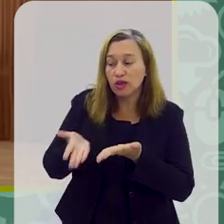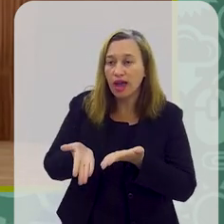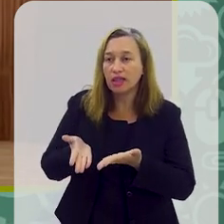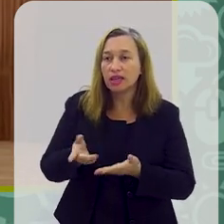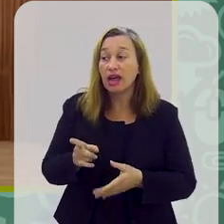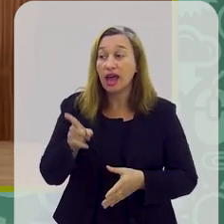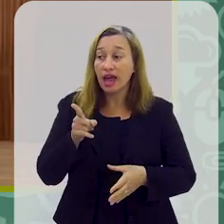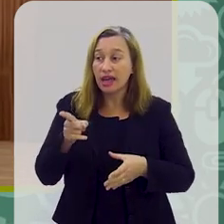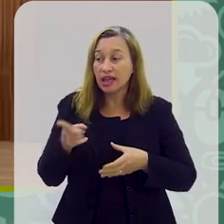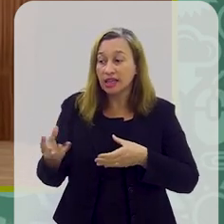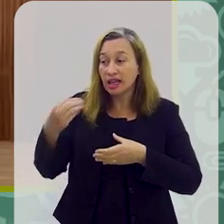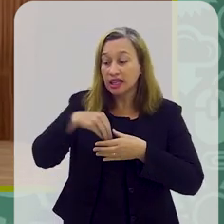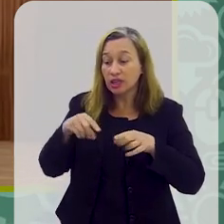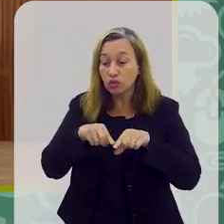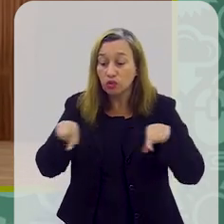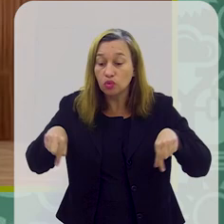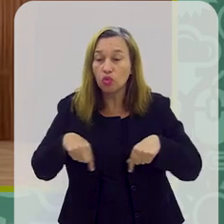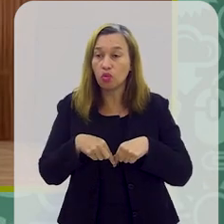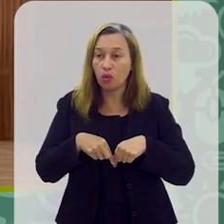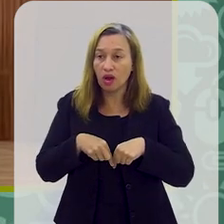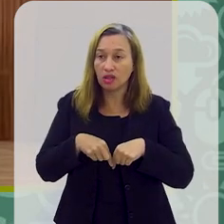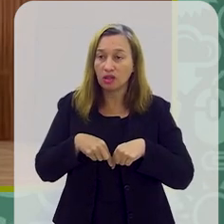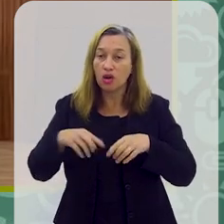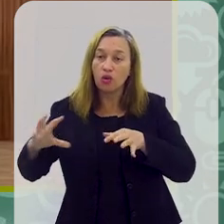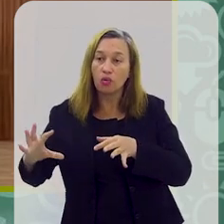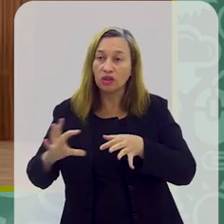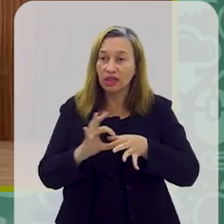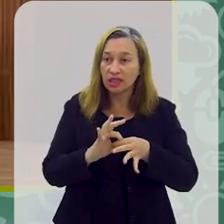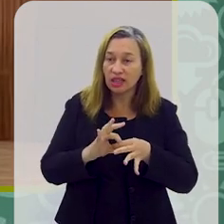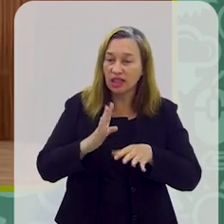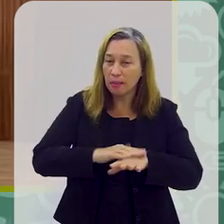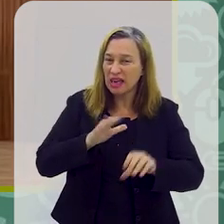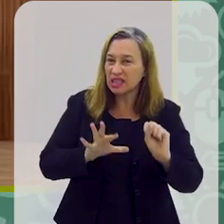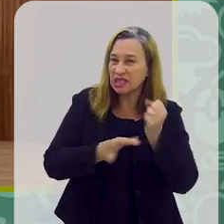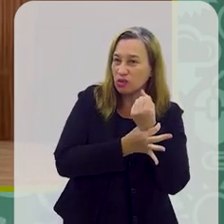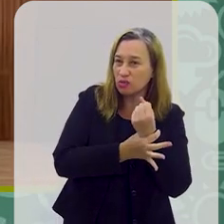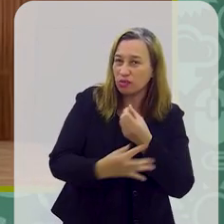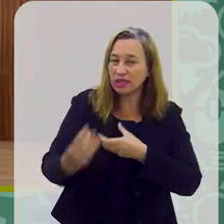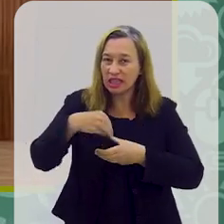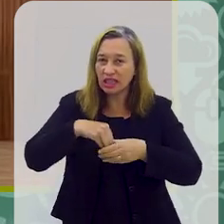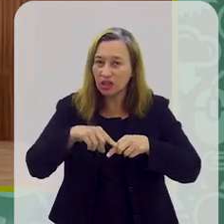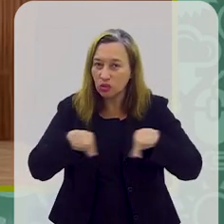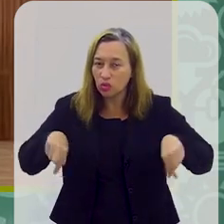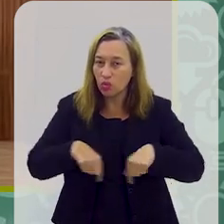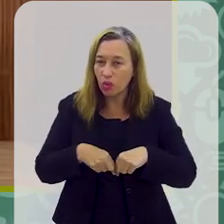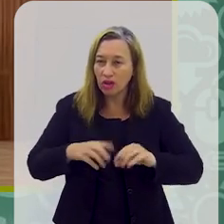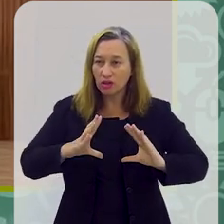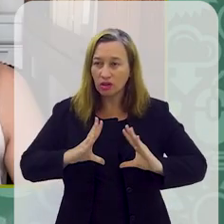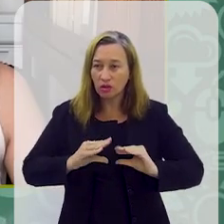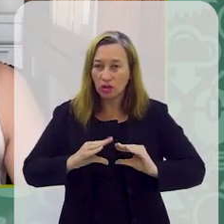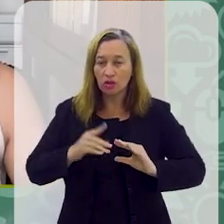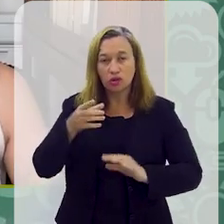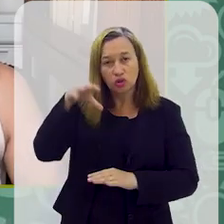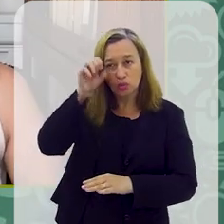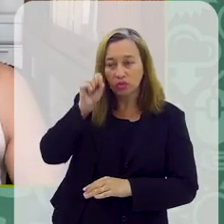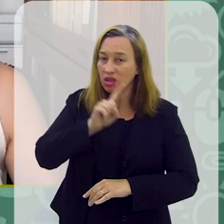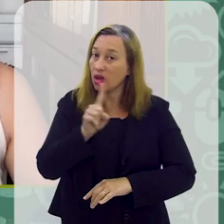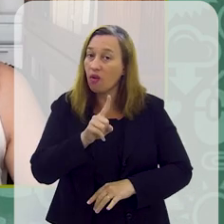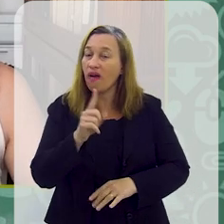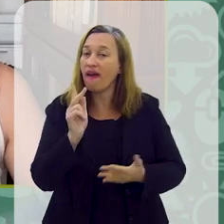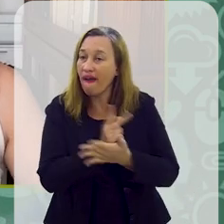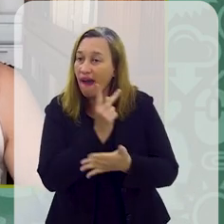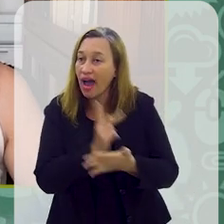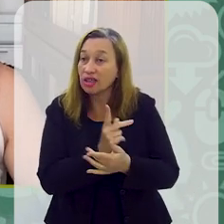Como se aquele que está dentro do quarto, aquele que está conectado, ele está mais seguro porque ele está dentro do quarto. E aí é um grande